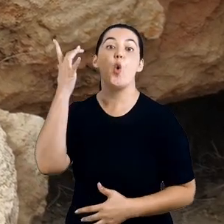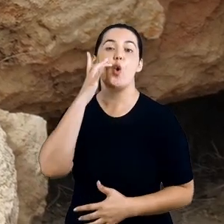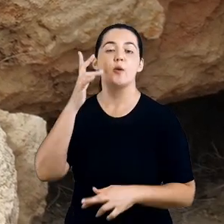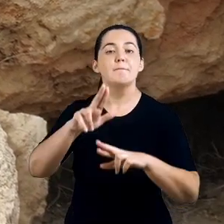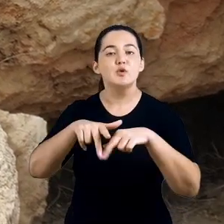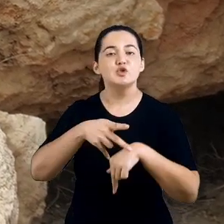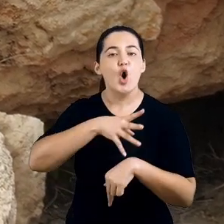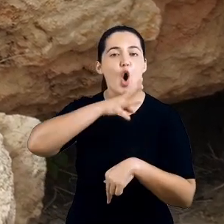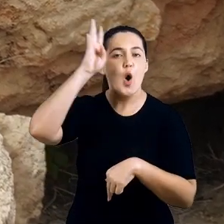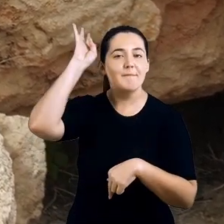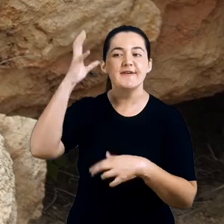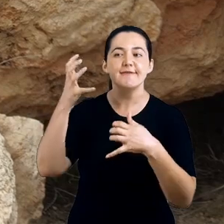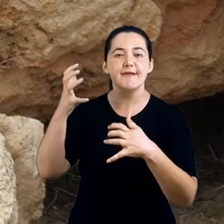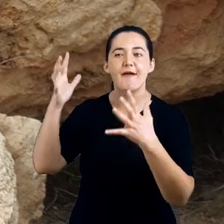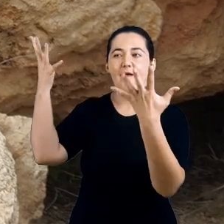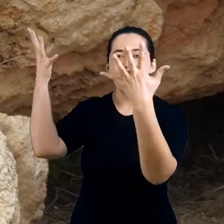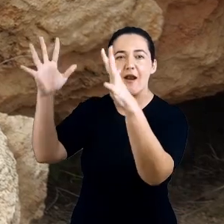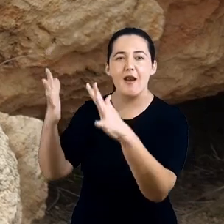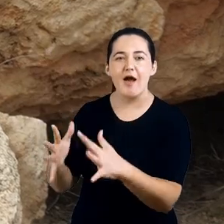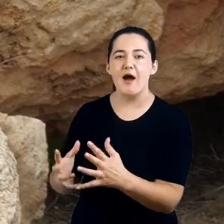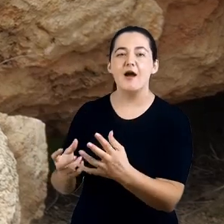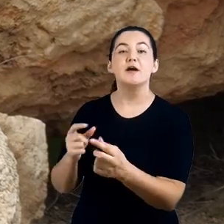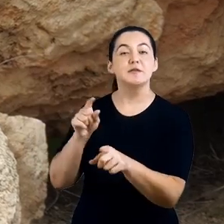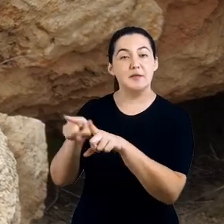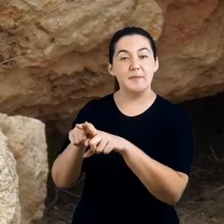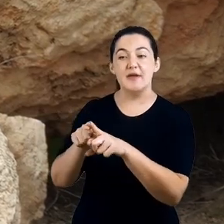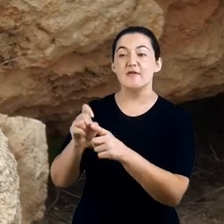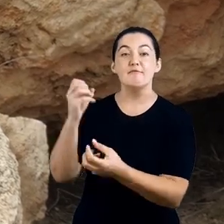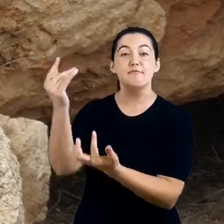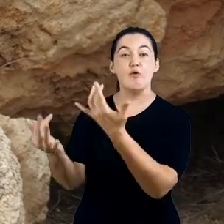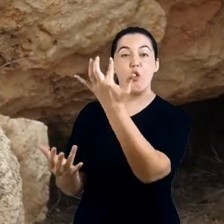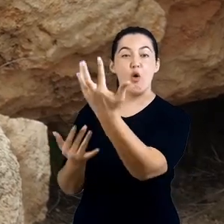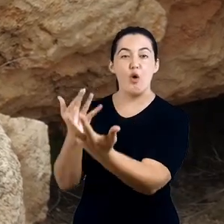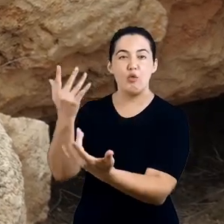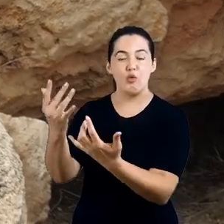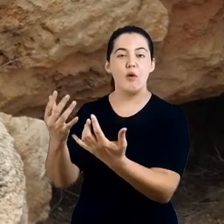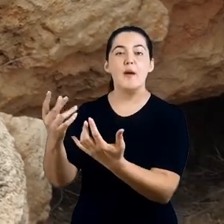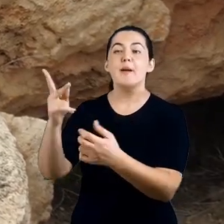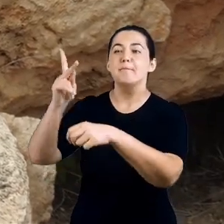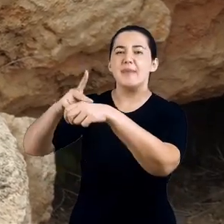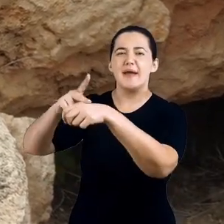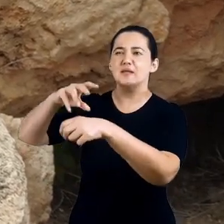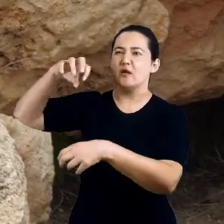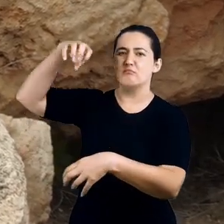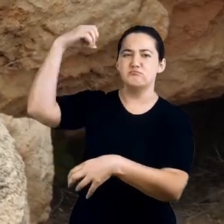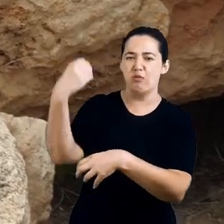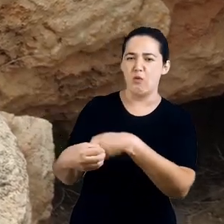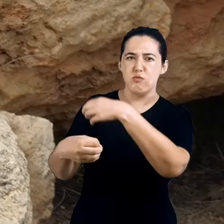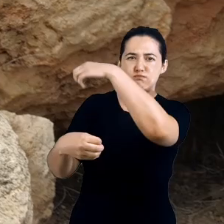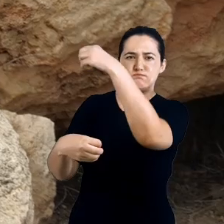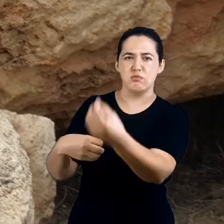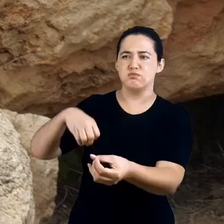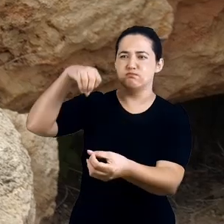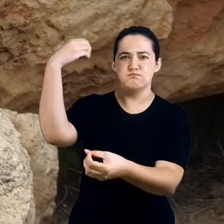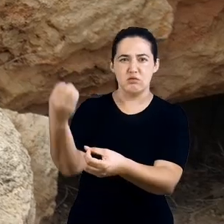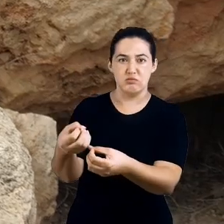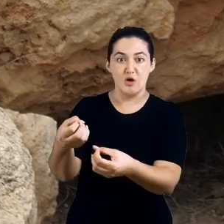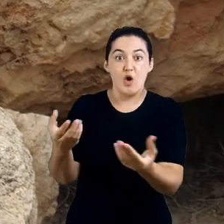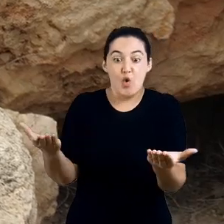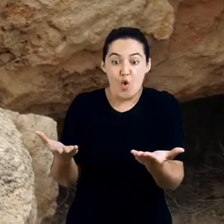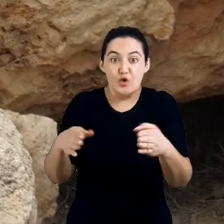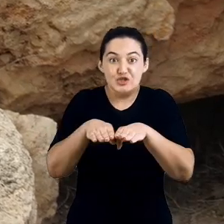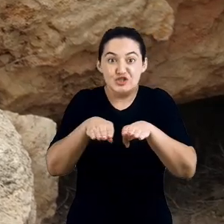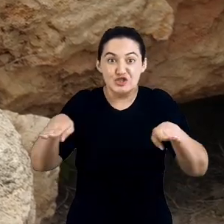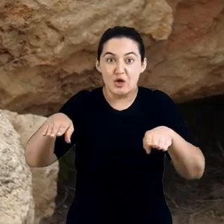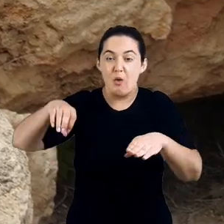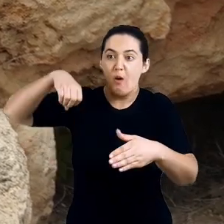briga, os romanos acabaram destruindo o templo, colocando fogo, e as pedras colapsaram com uma violência tão grande que você pode